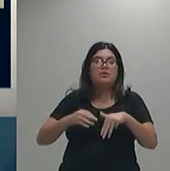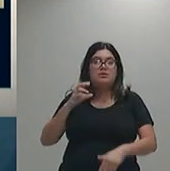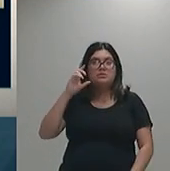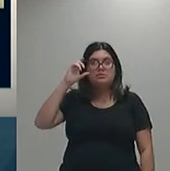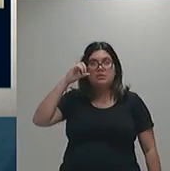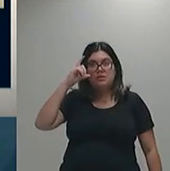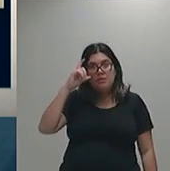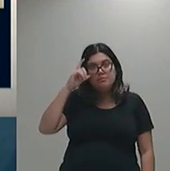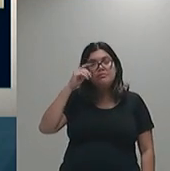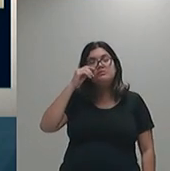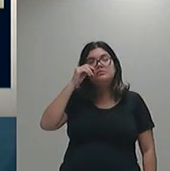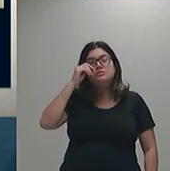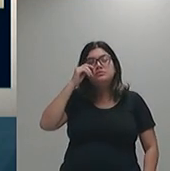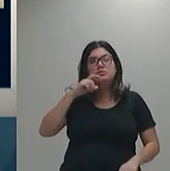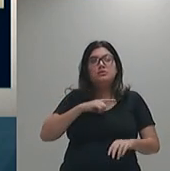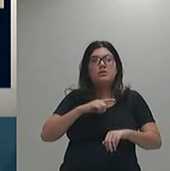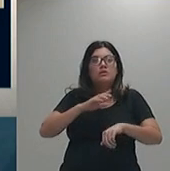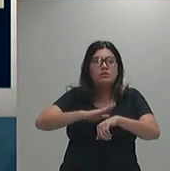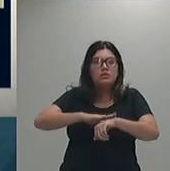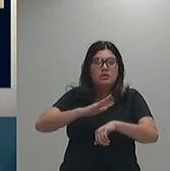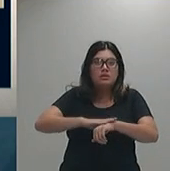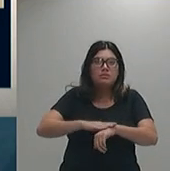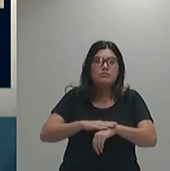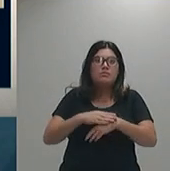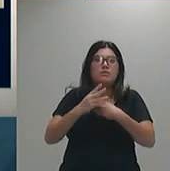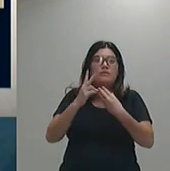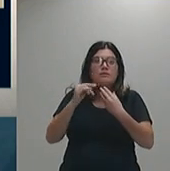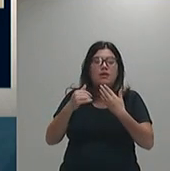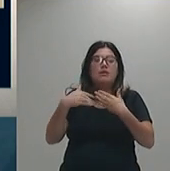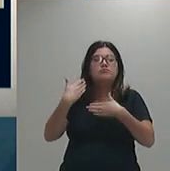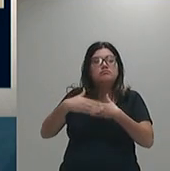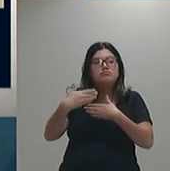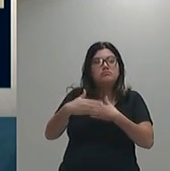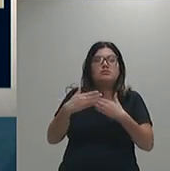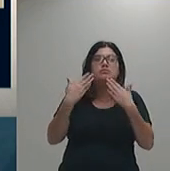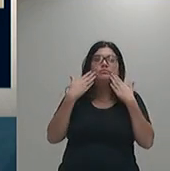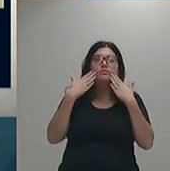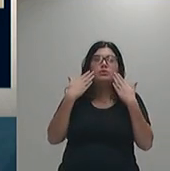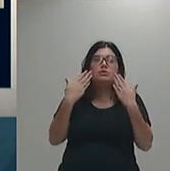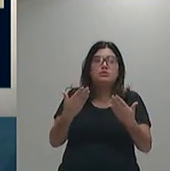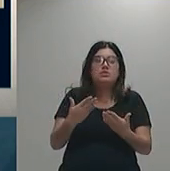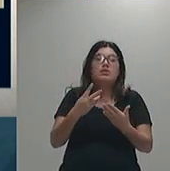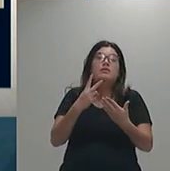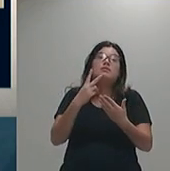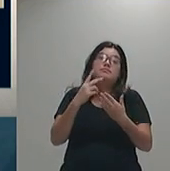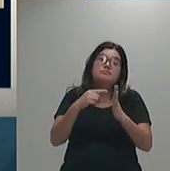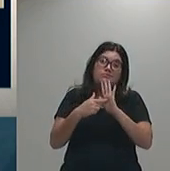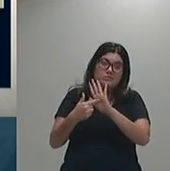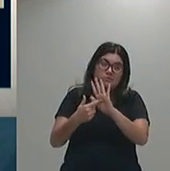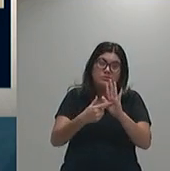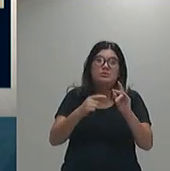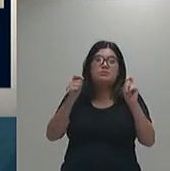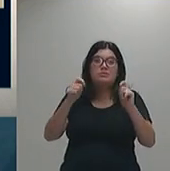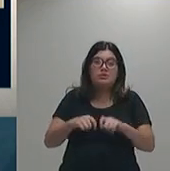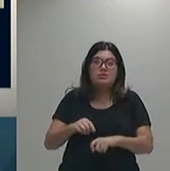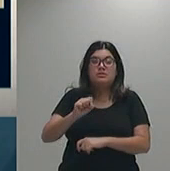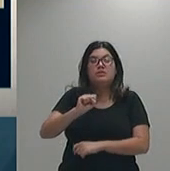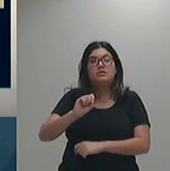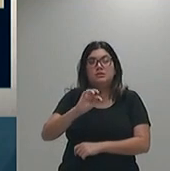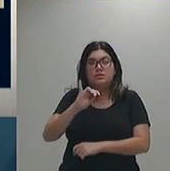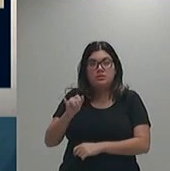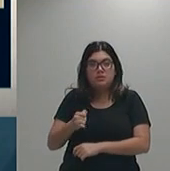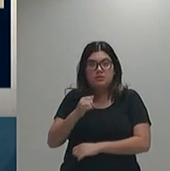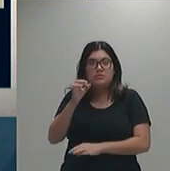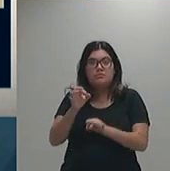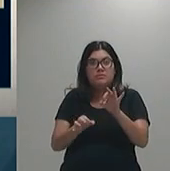e com o tempo é isso vai mostrar o qual a largada ficou a competência do STJ para